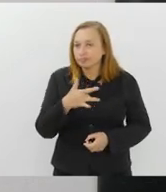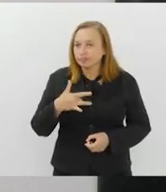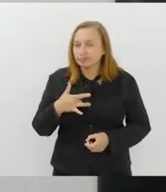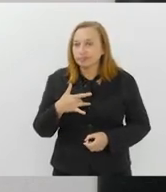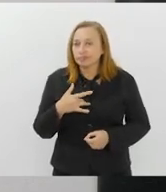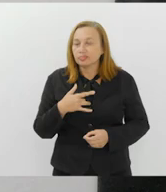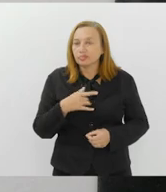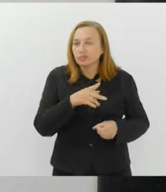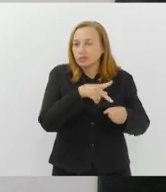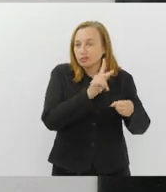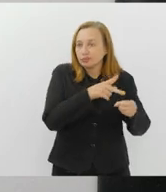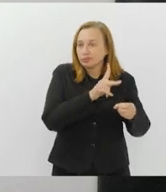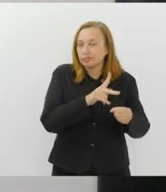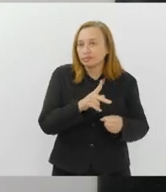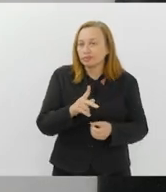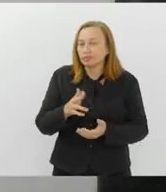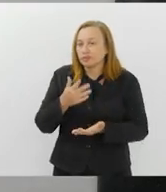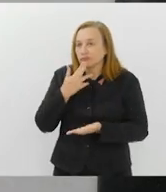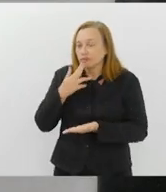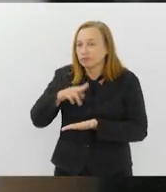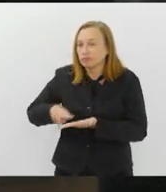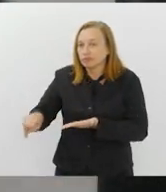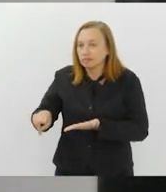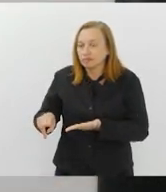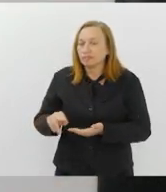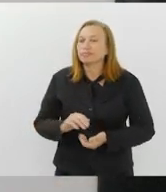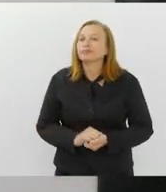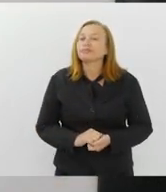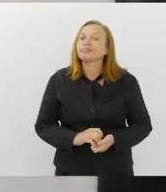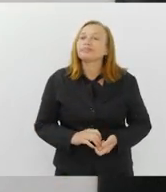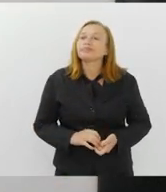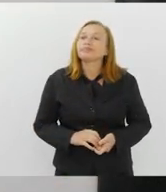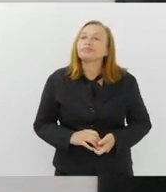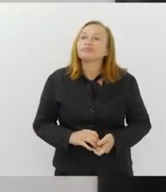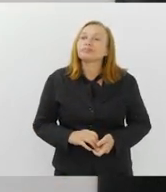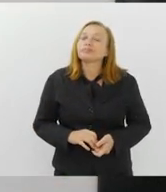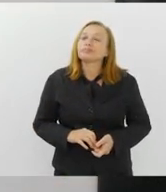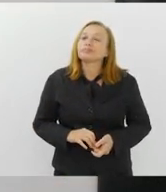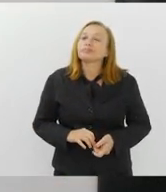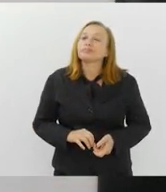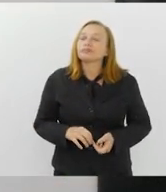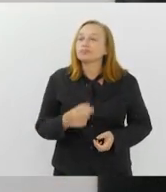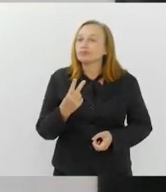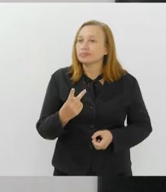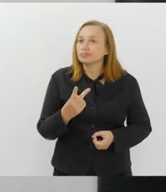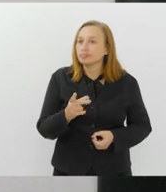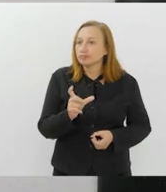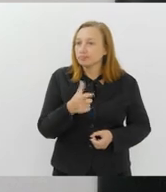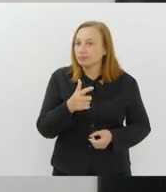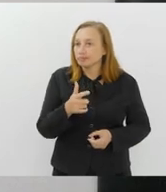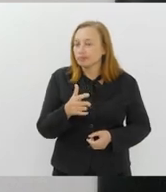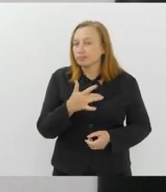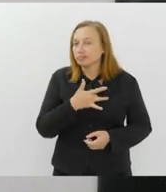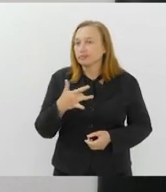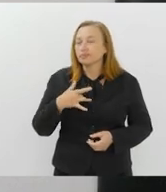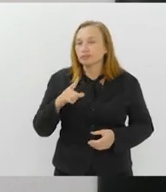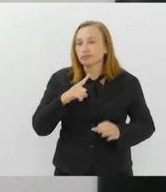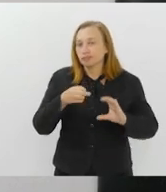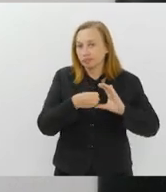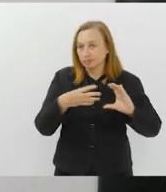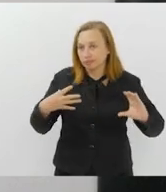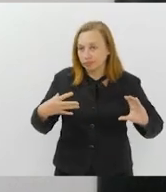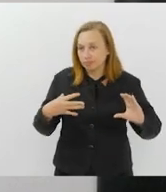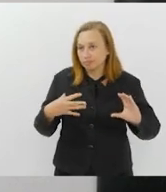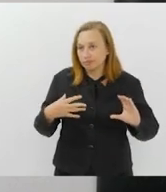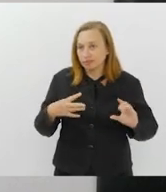Petrobras e dos Correios, Postal de Saúde, Caixa de Assistência. Esses dois planos, eles têm uma característica, né, que eles